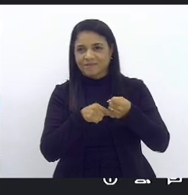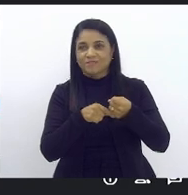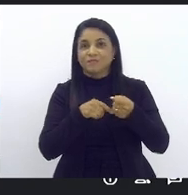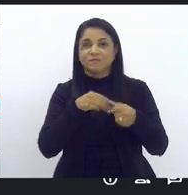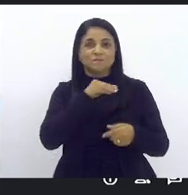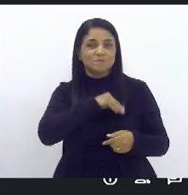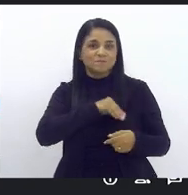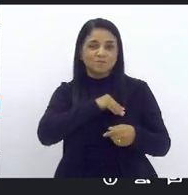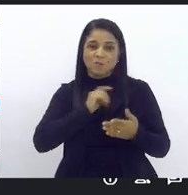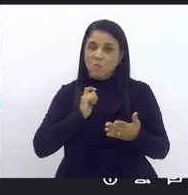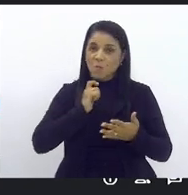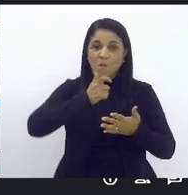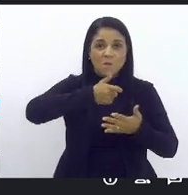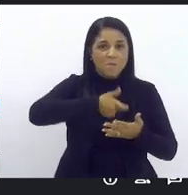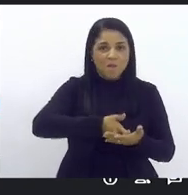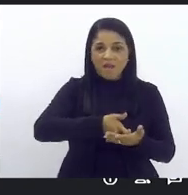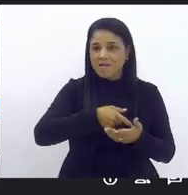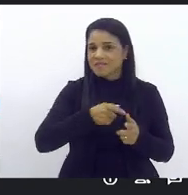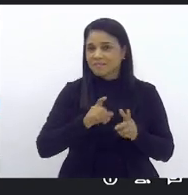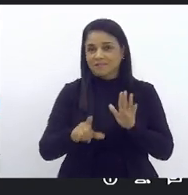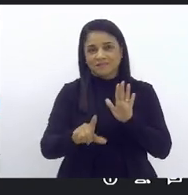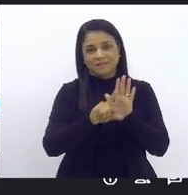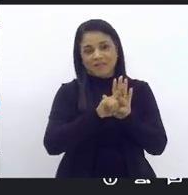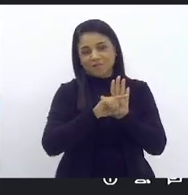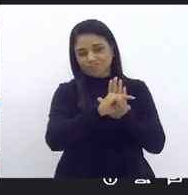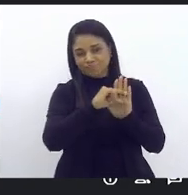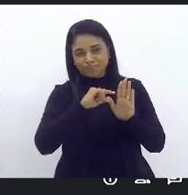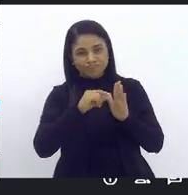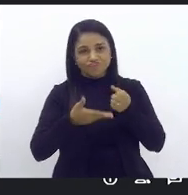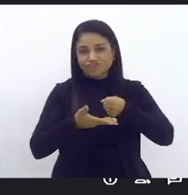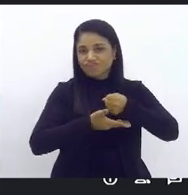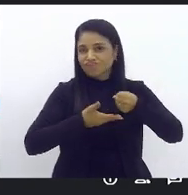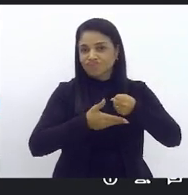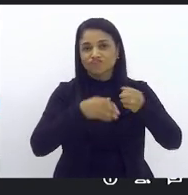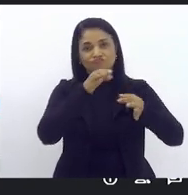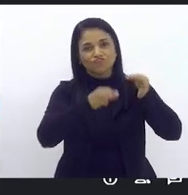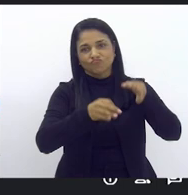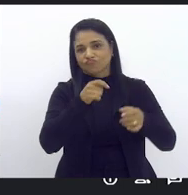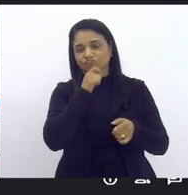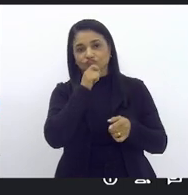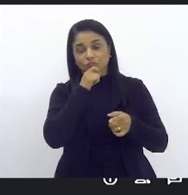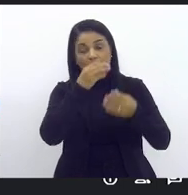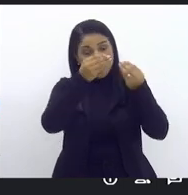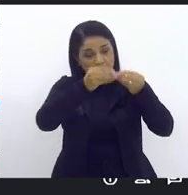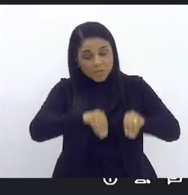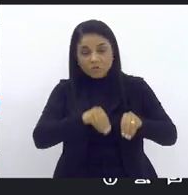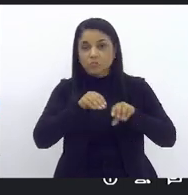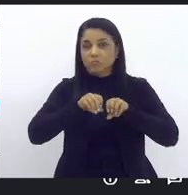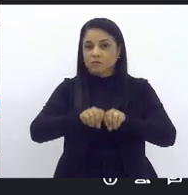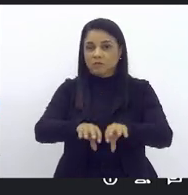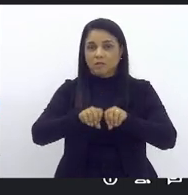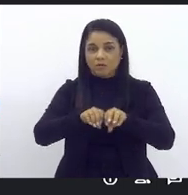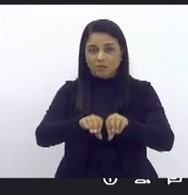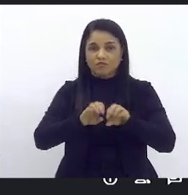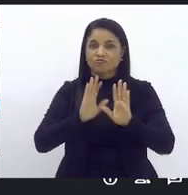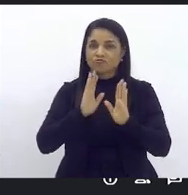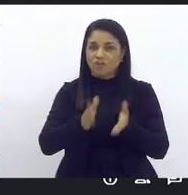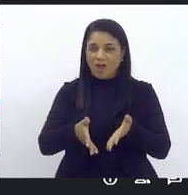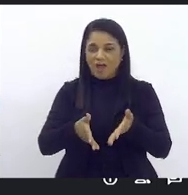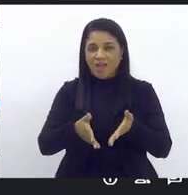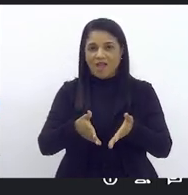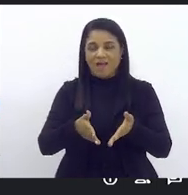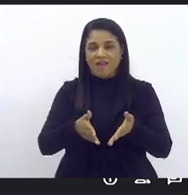piso baseado em um posicionamento que não tem sustentação jurídica. Isso vai gerar um grande prejuízo da educação para a educação, já gera um